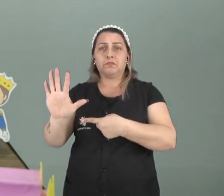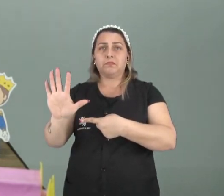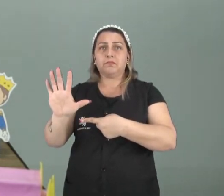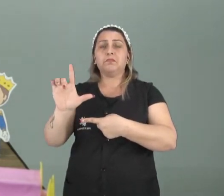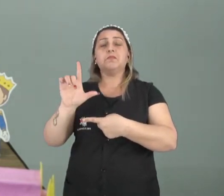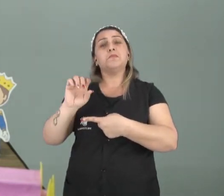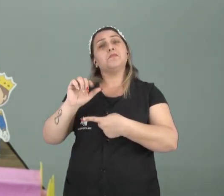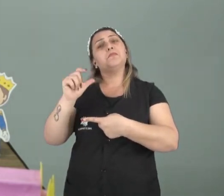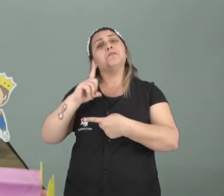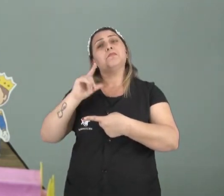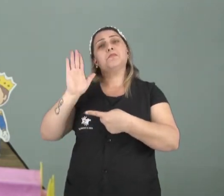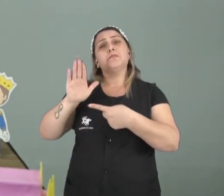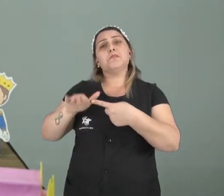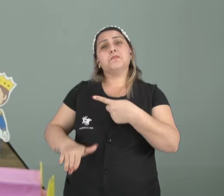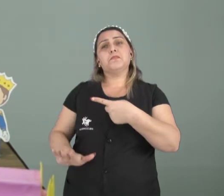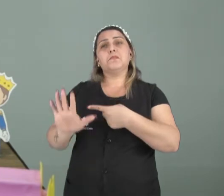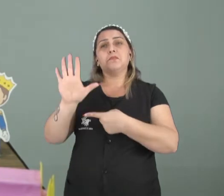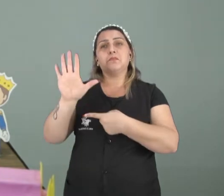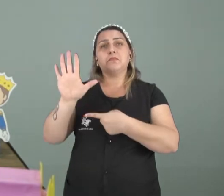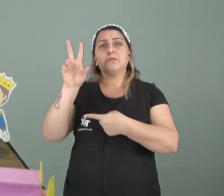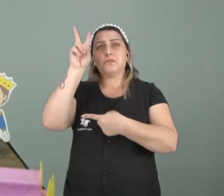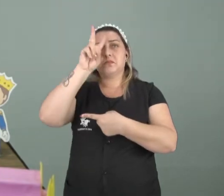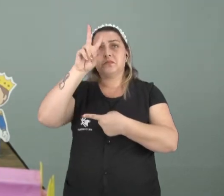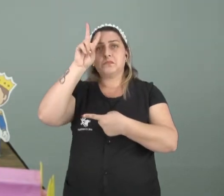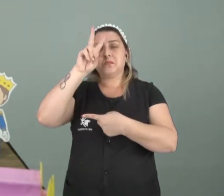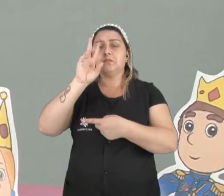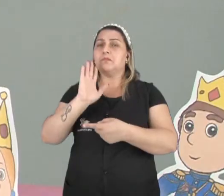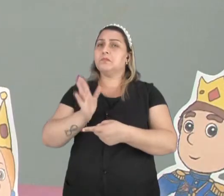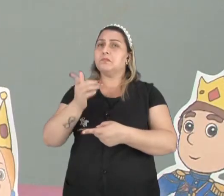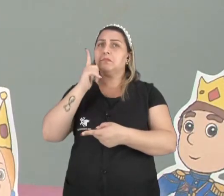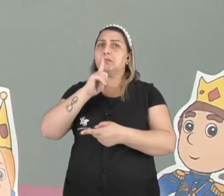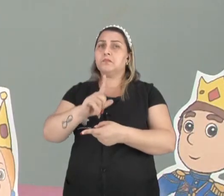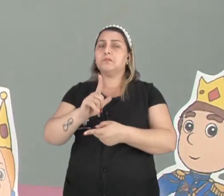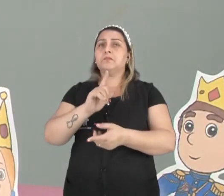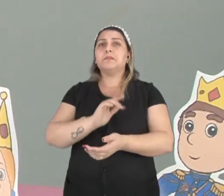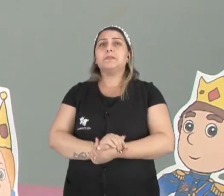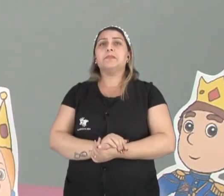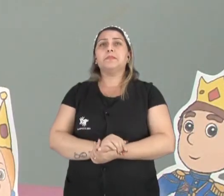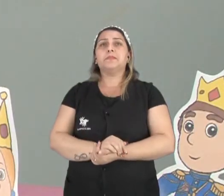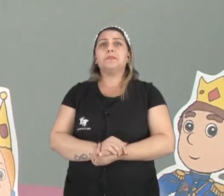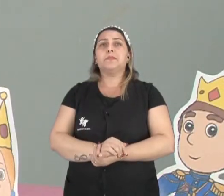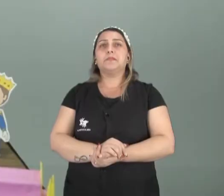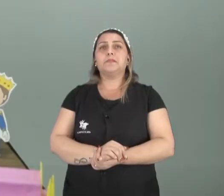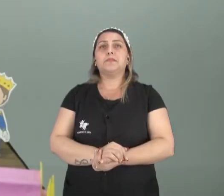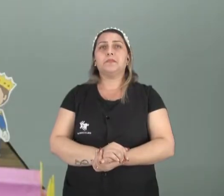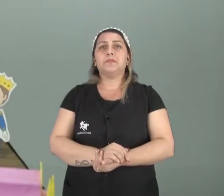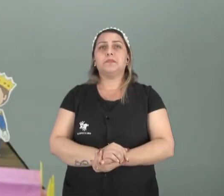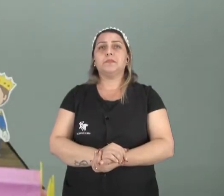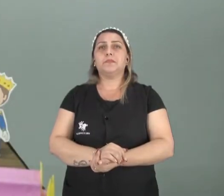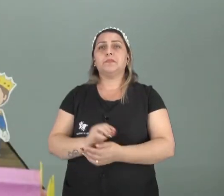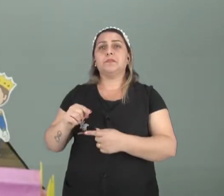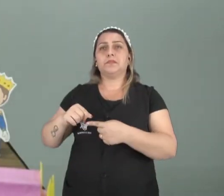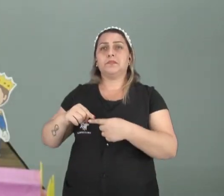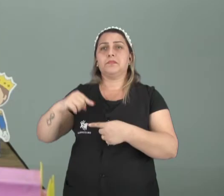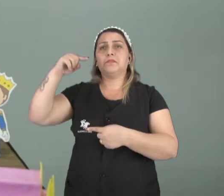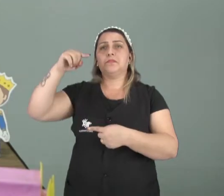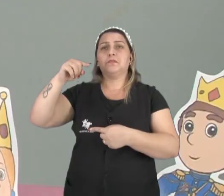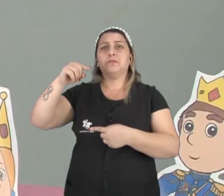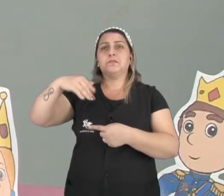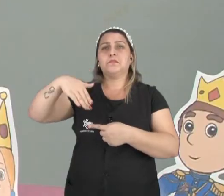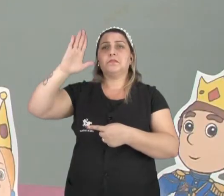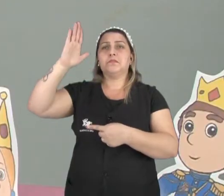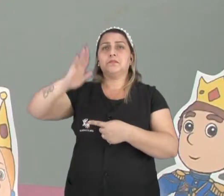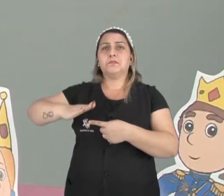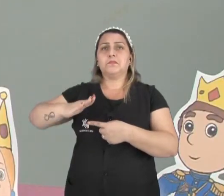tem menos de 1 palmo? Lembrando que aqui eu já consegui medir 1 palmo. Então, aqui tem mais ou tem